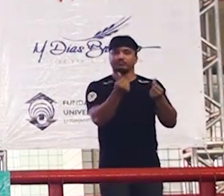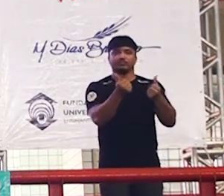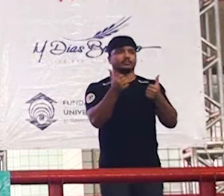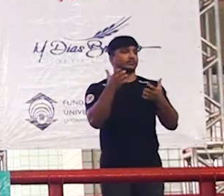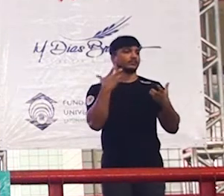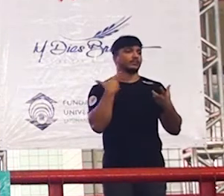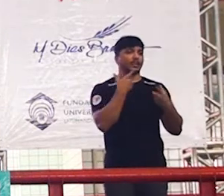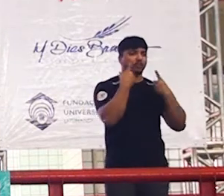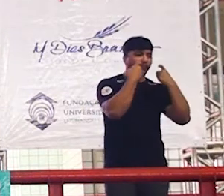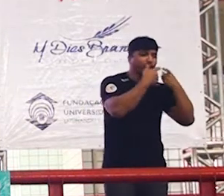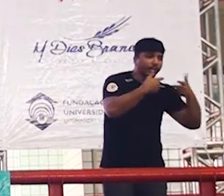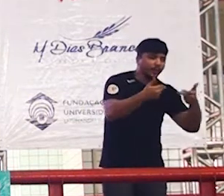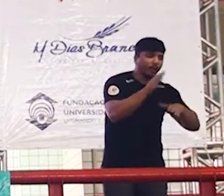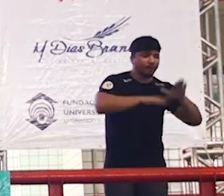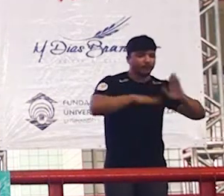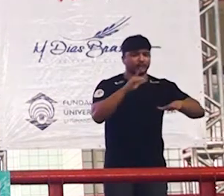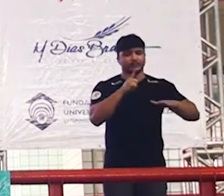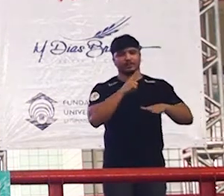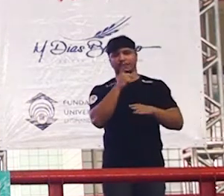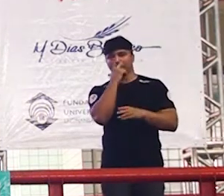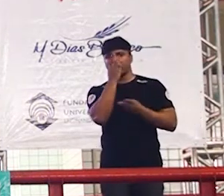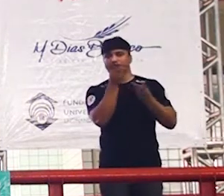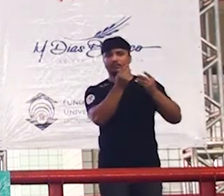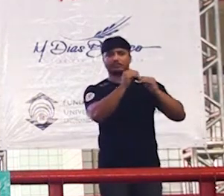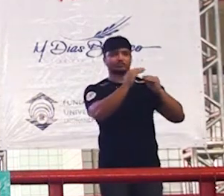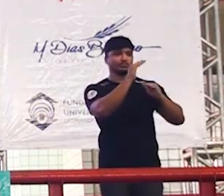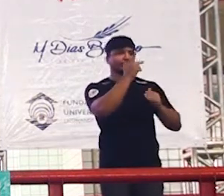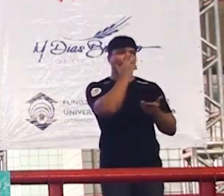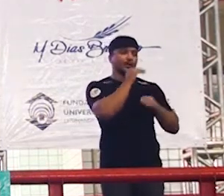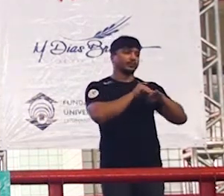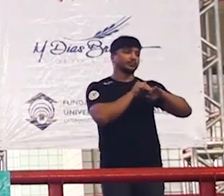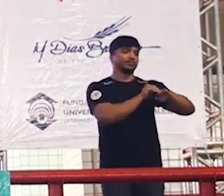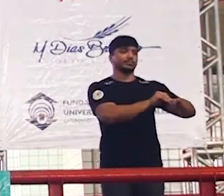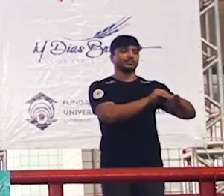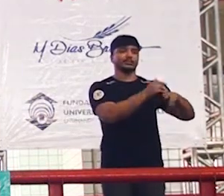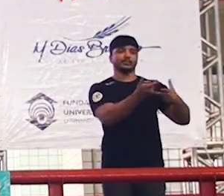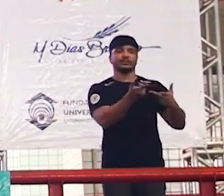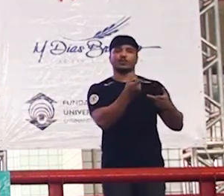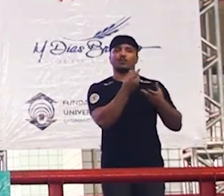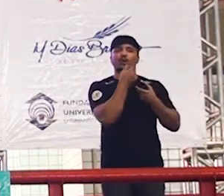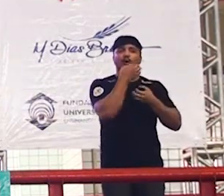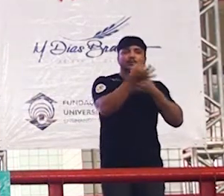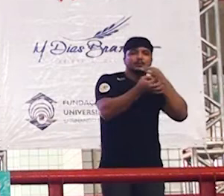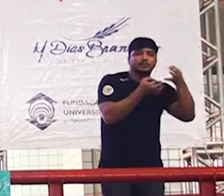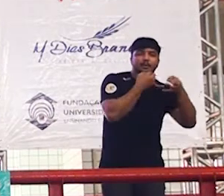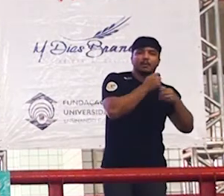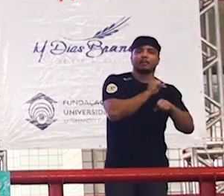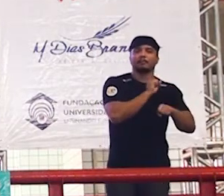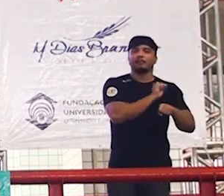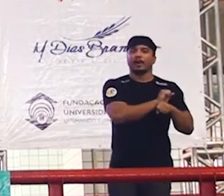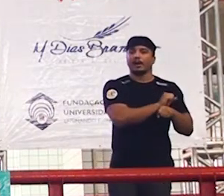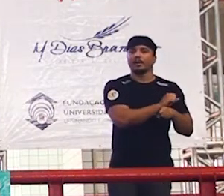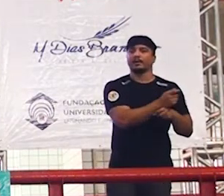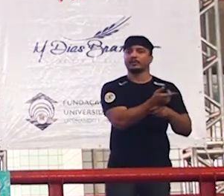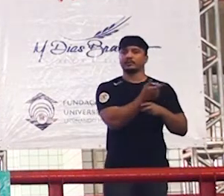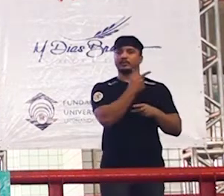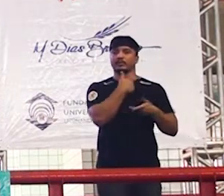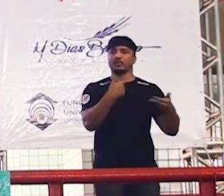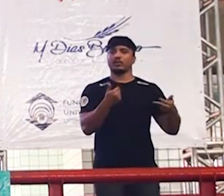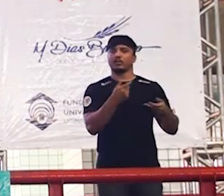ser agressiva, a diminuir o oponente da argumentação. Ela é uma arma